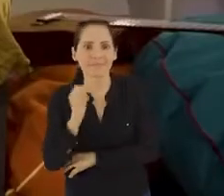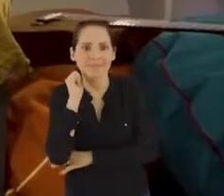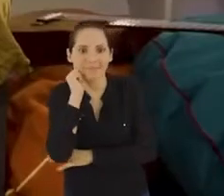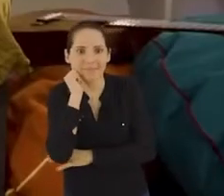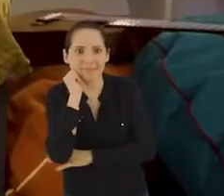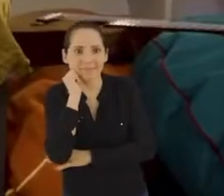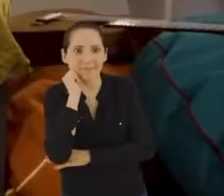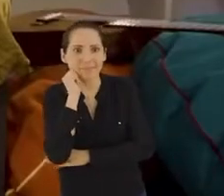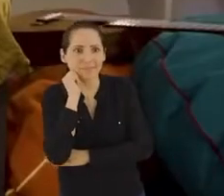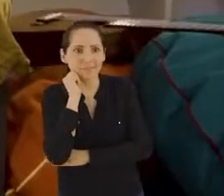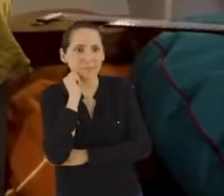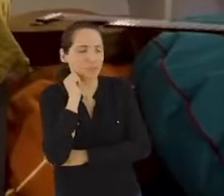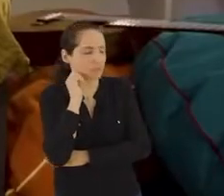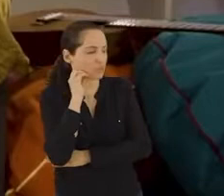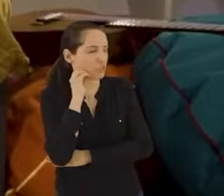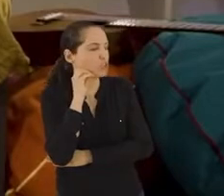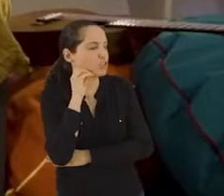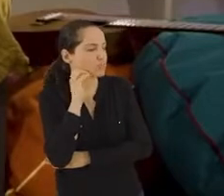O Zé.